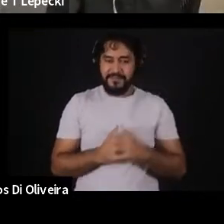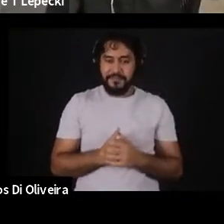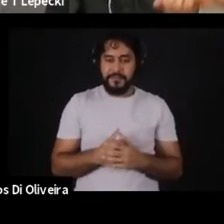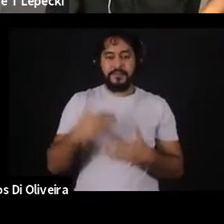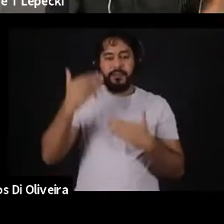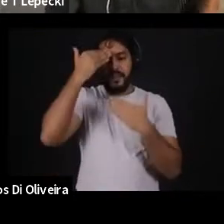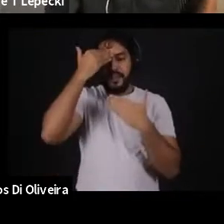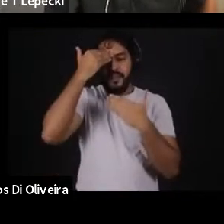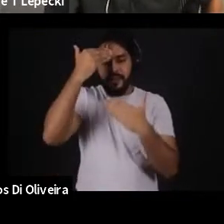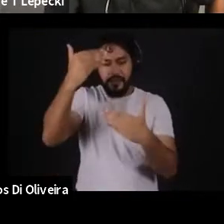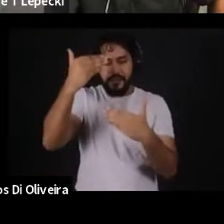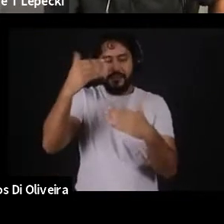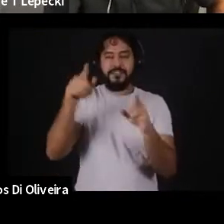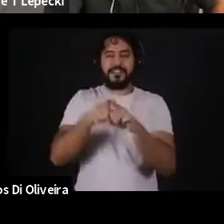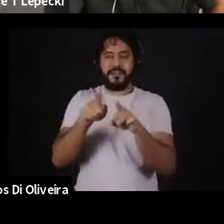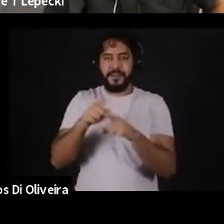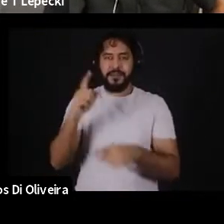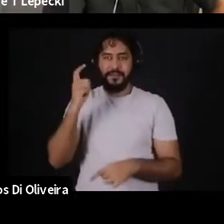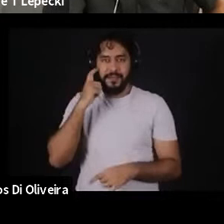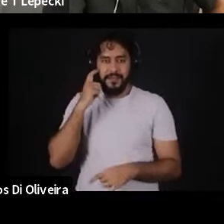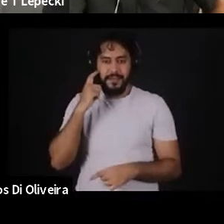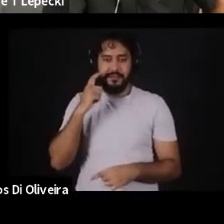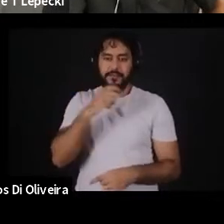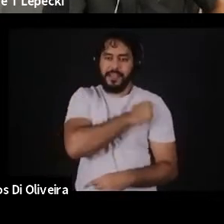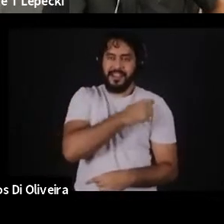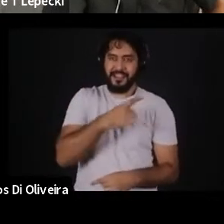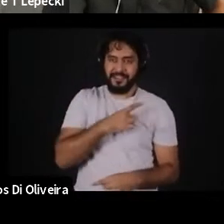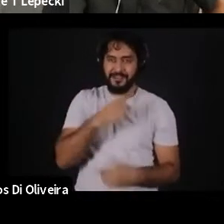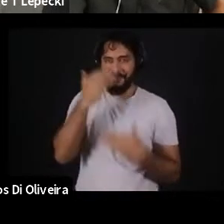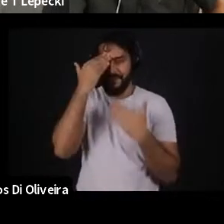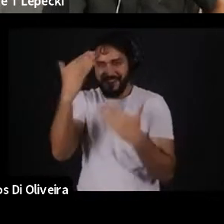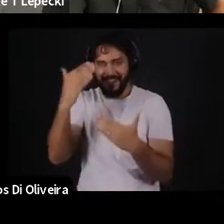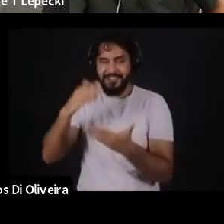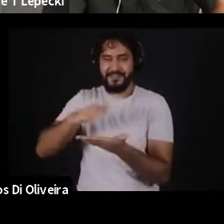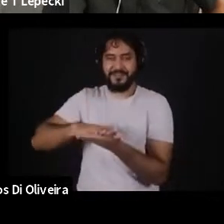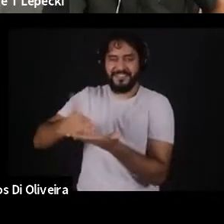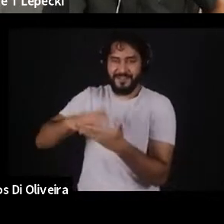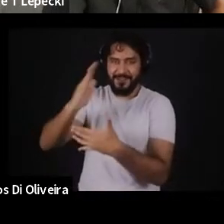Agradeço, ai, Carlos, sim. E Anderson também. Muito obrigado pela interpretação. Obrigado, Carlos,